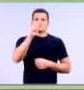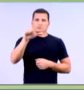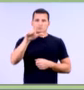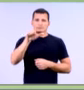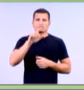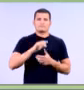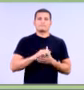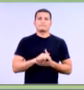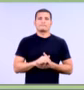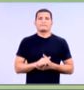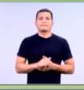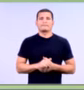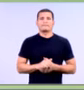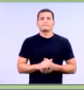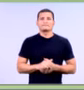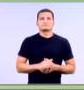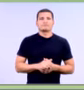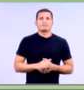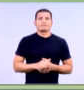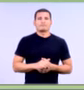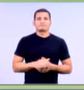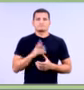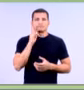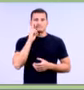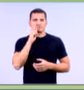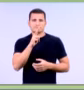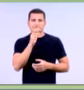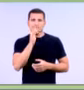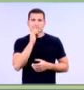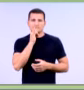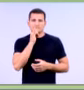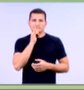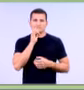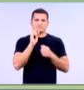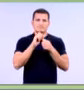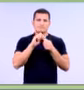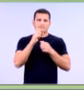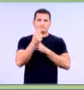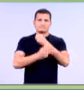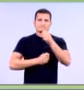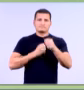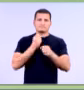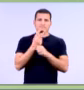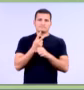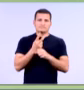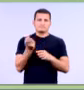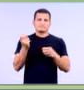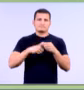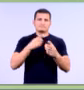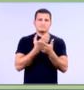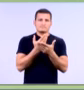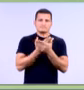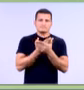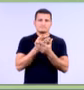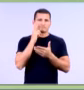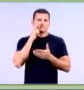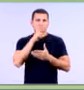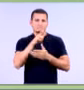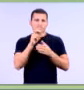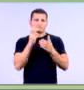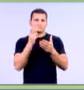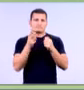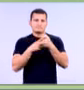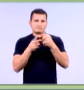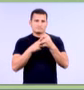esteja no plural. Olha o exemplo. Faz 2 anos que eu voltei a estudar. O verbo fazer